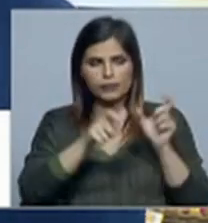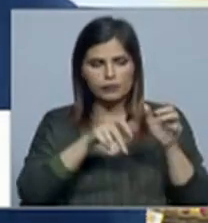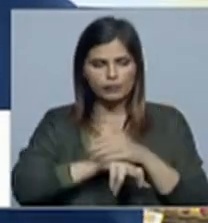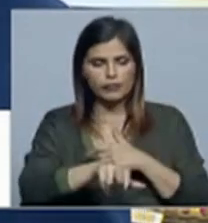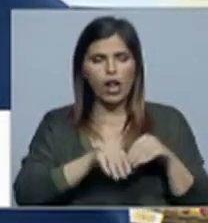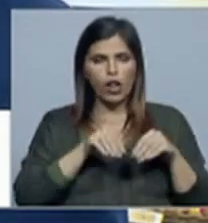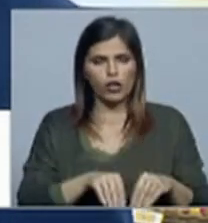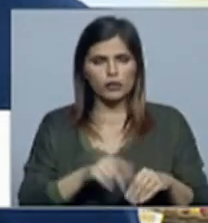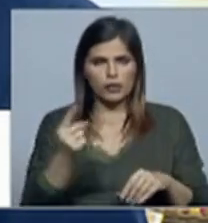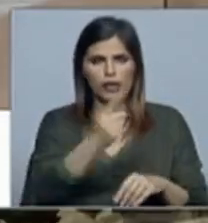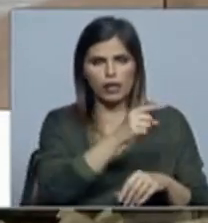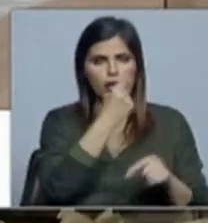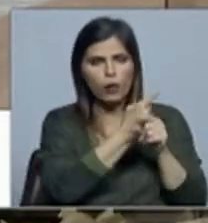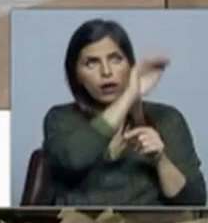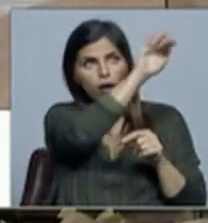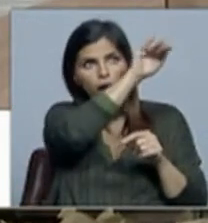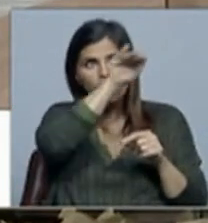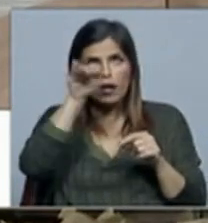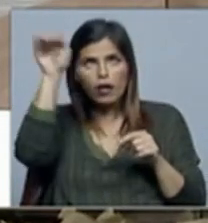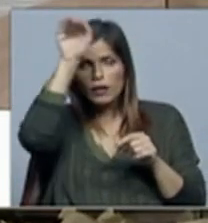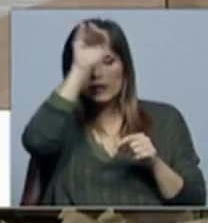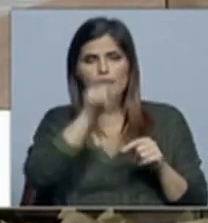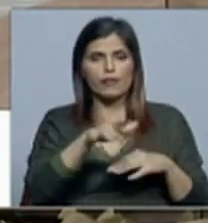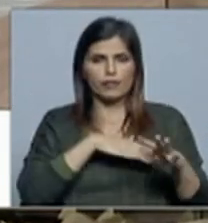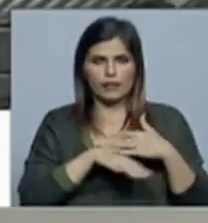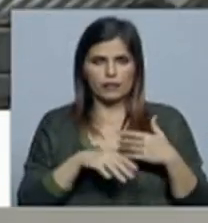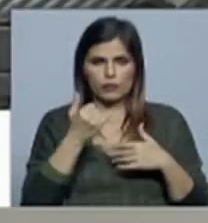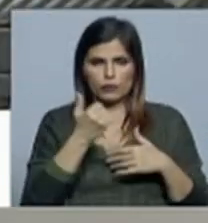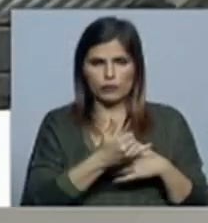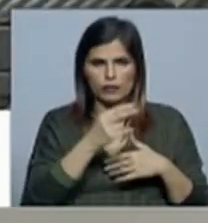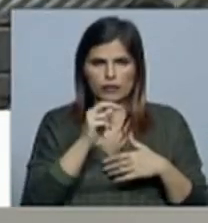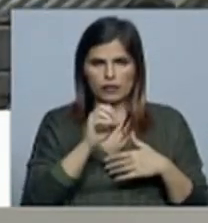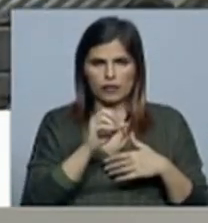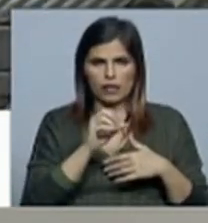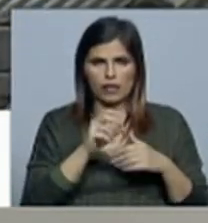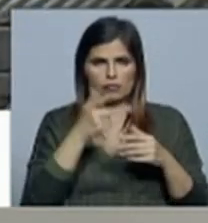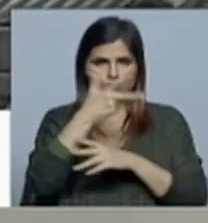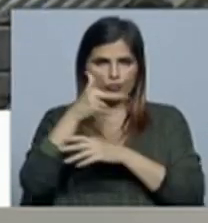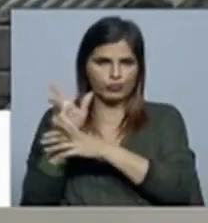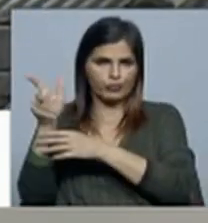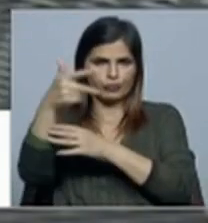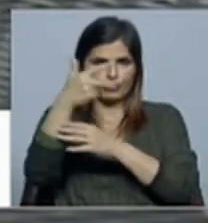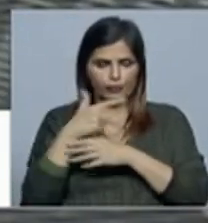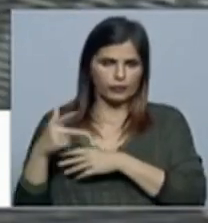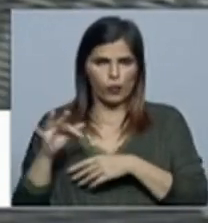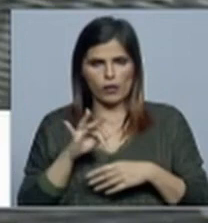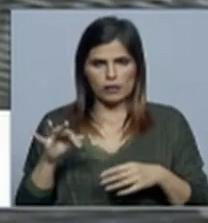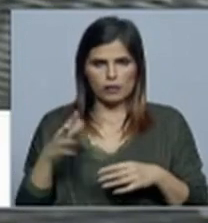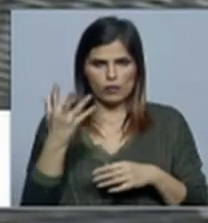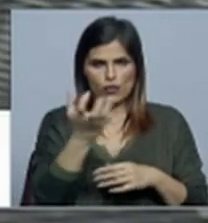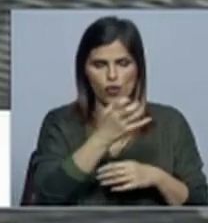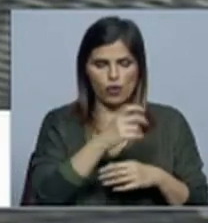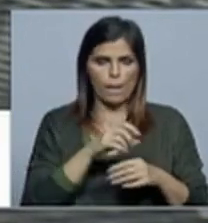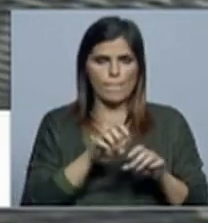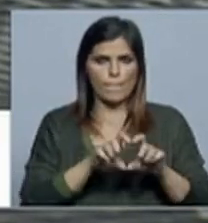um dos produtos que estão na prateleira. E isto é feito com recurso a 230 câmaras colocadas no teto e 400 sensores nas